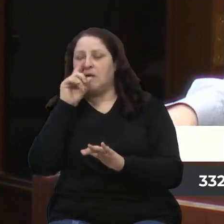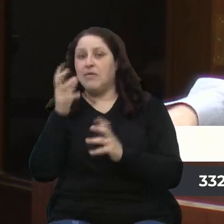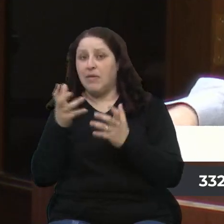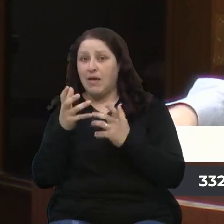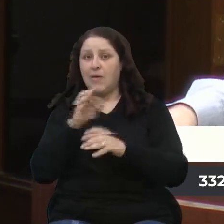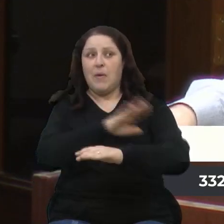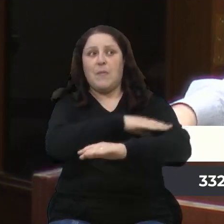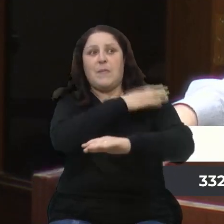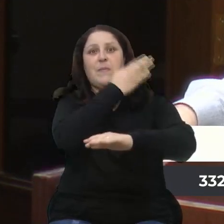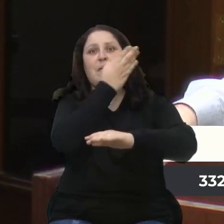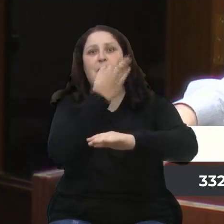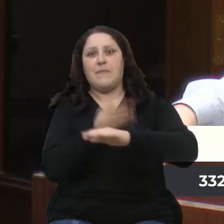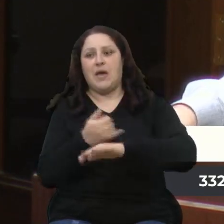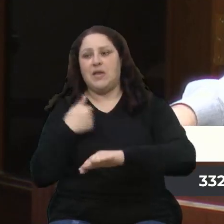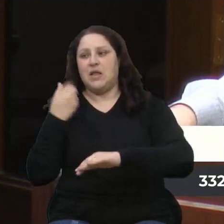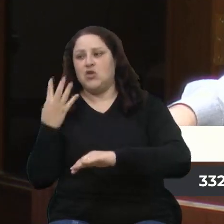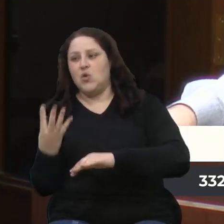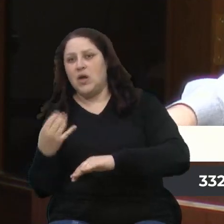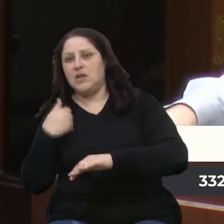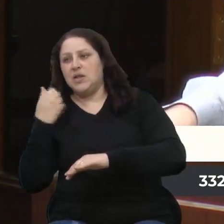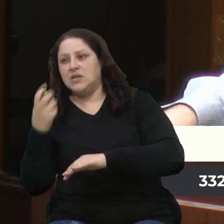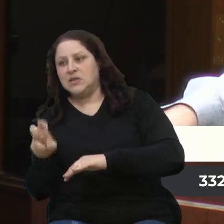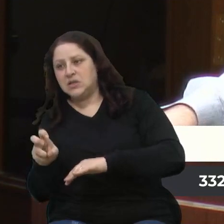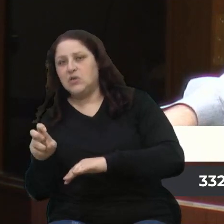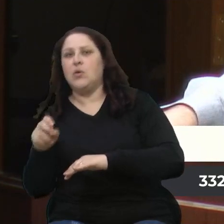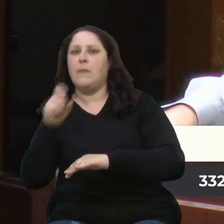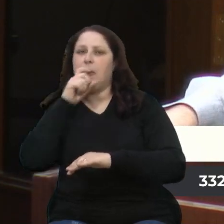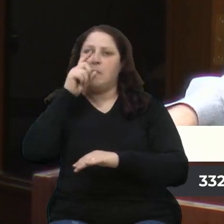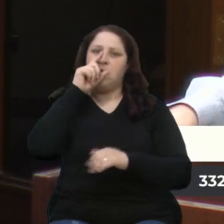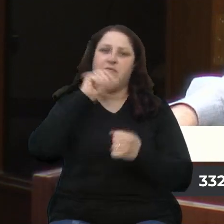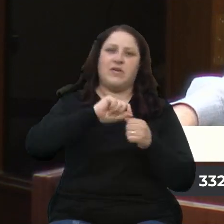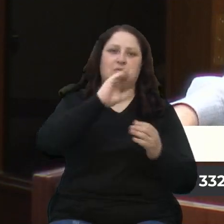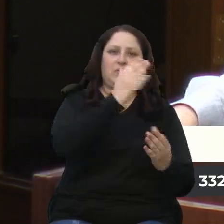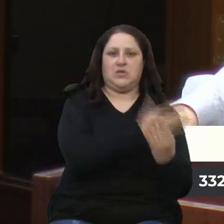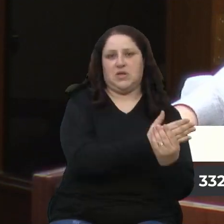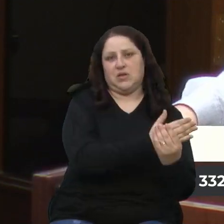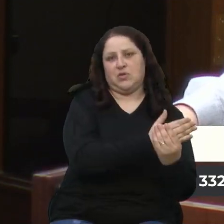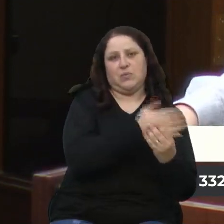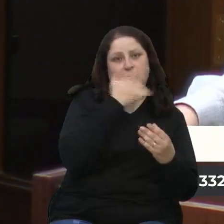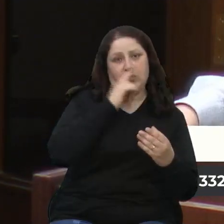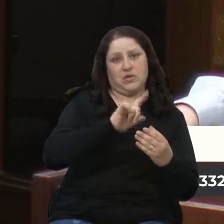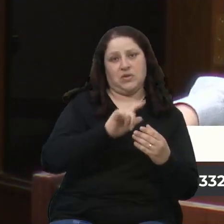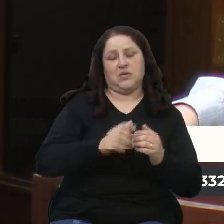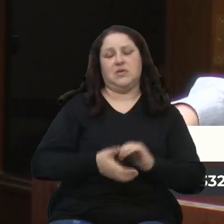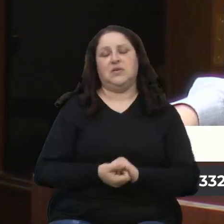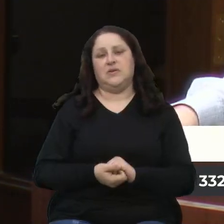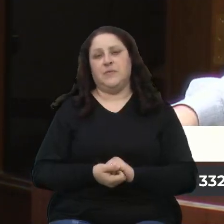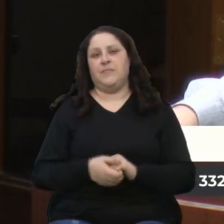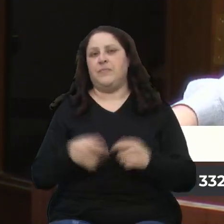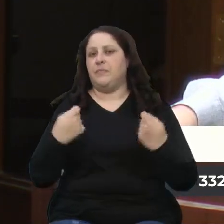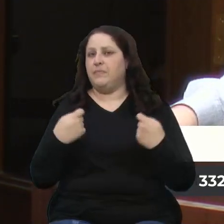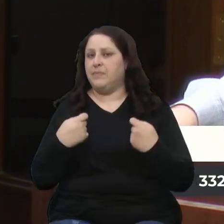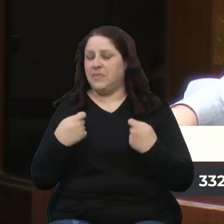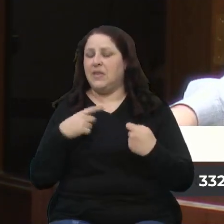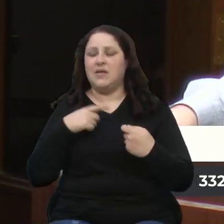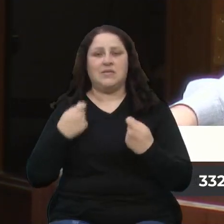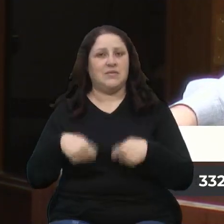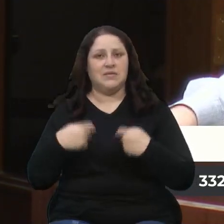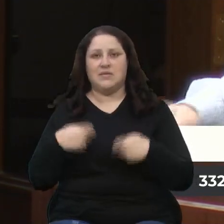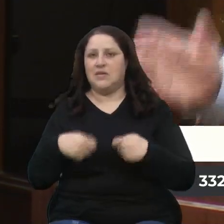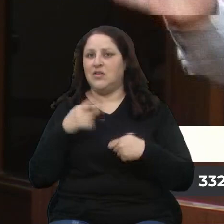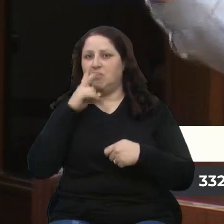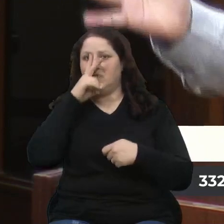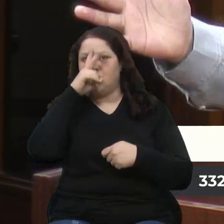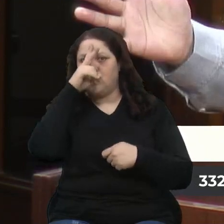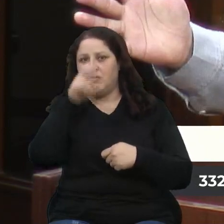anos. Então, já começa o problema aí. Nós temos a necessidade muito grande na oferta do berçário, já